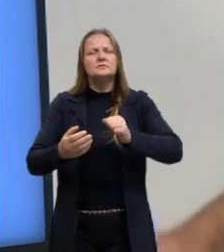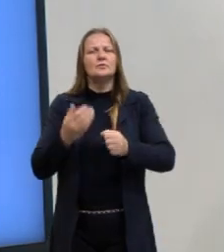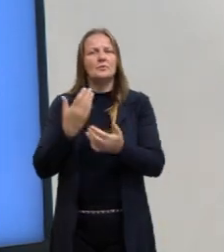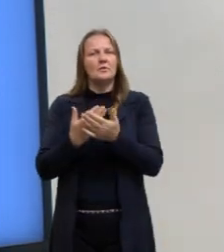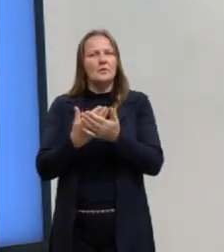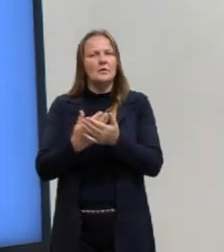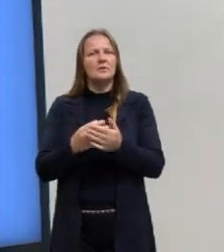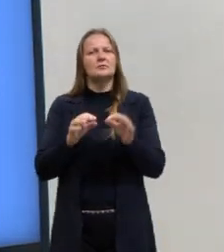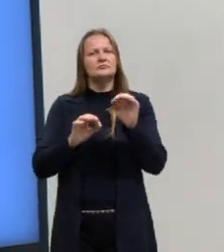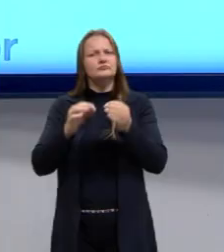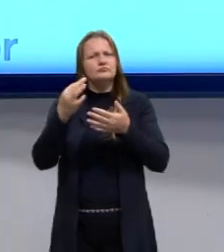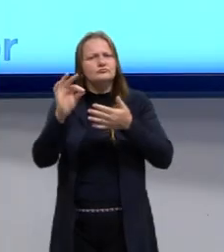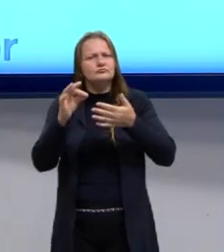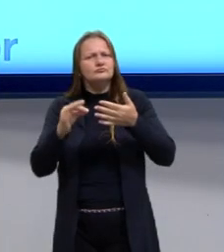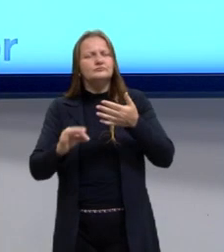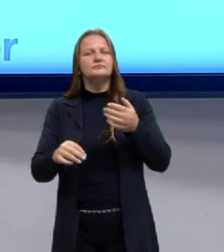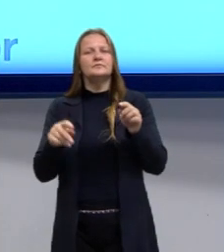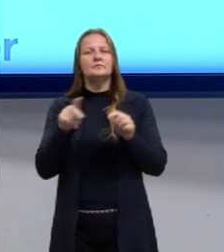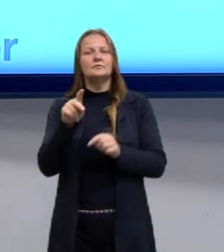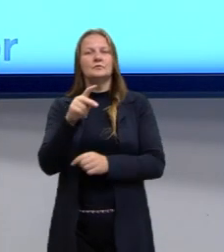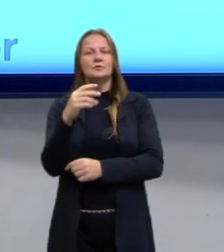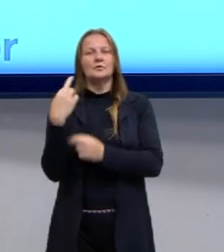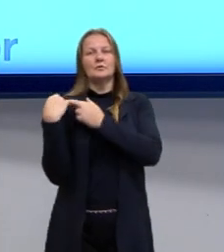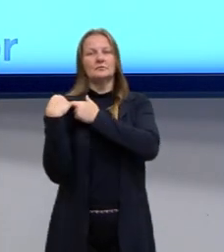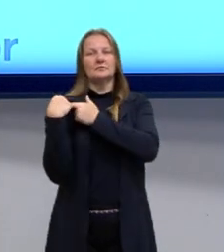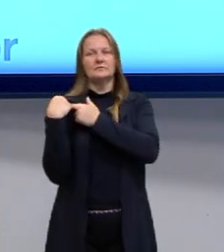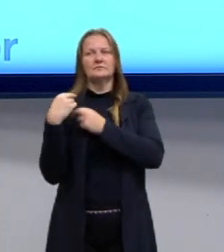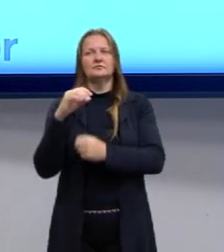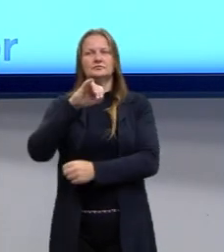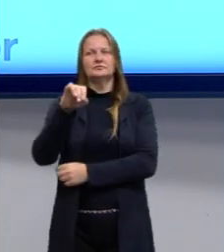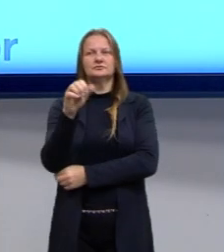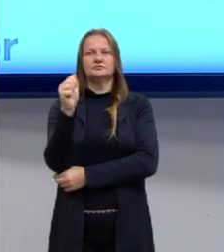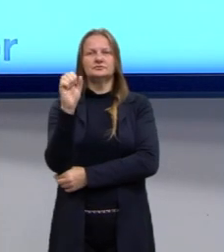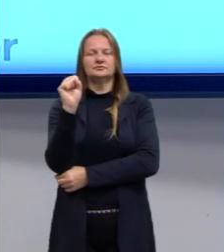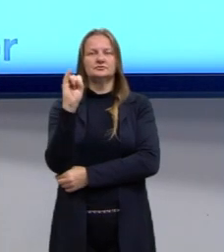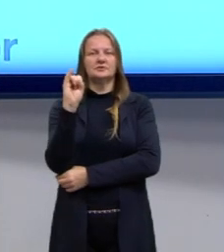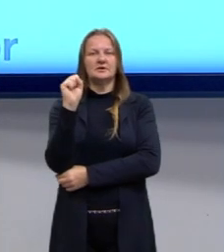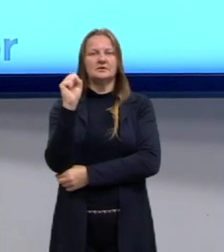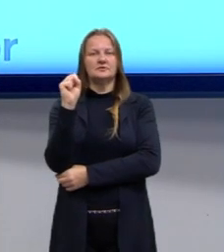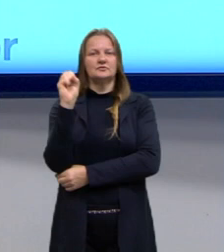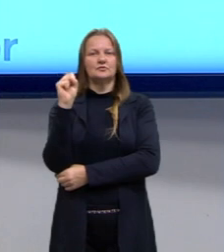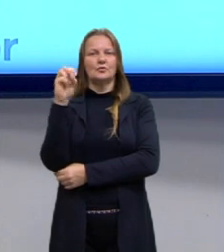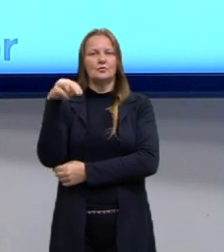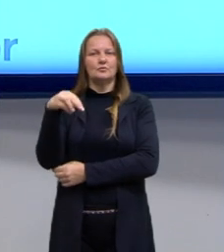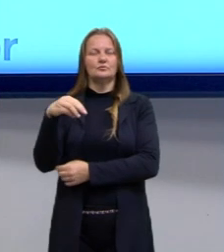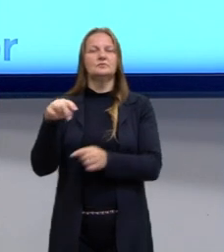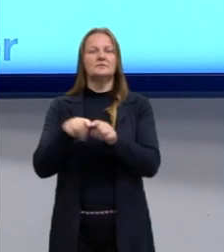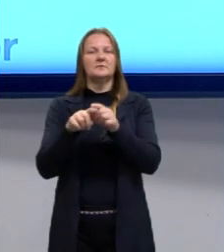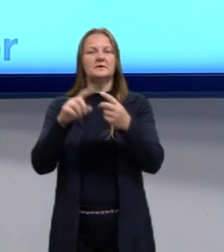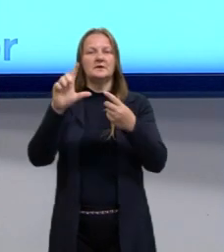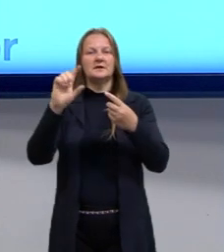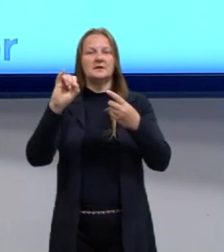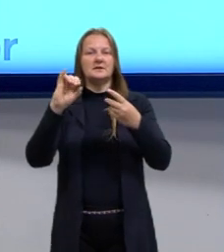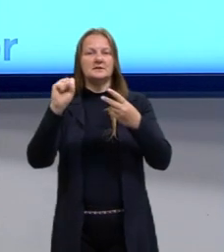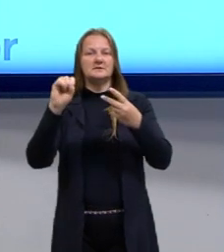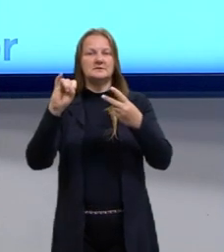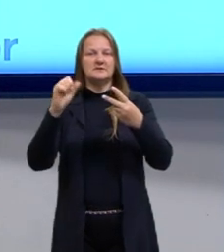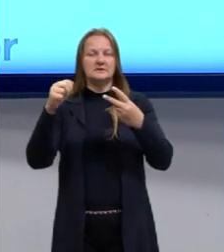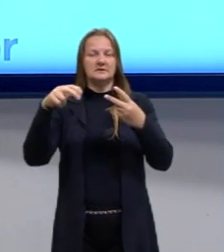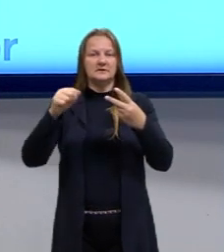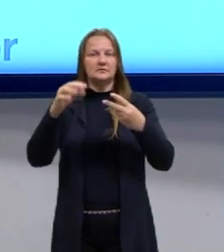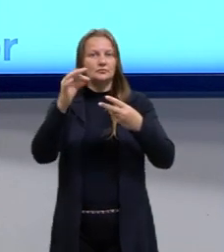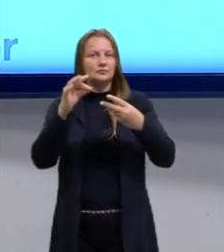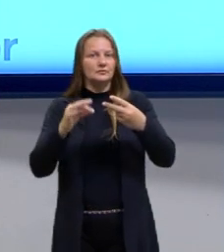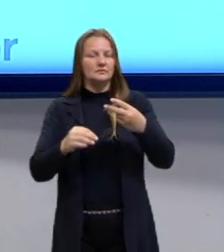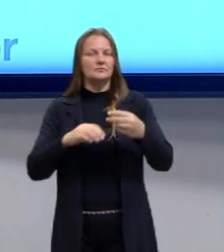correção né na montagem da aula meu curadora o professor Jaime São Paulo e a professora Liziane Ok vamos